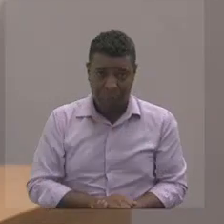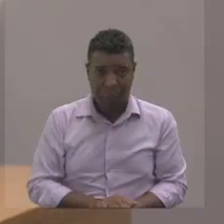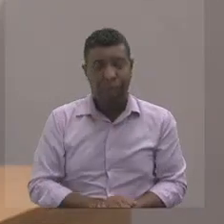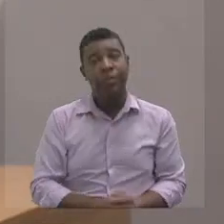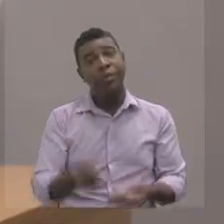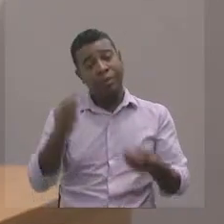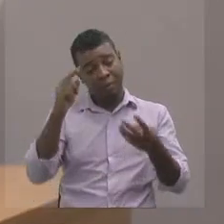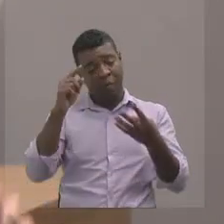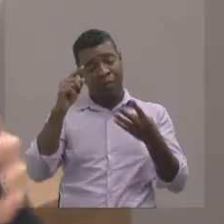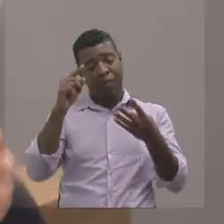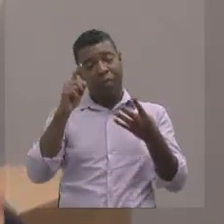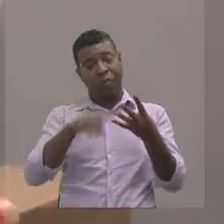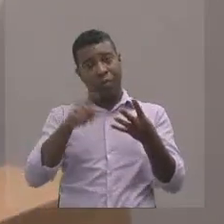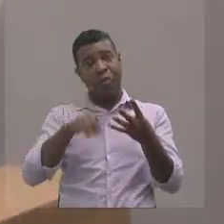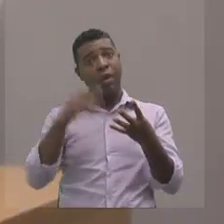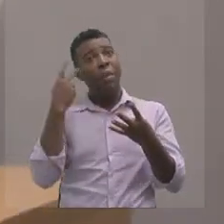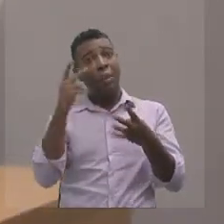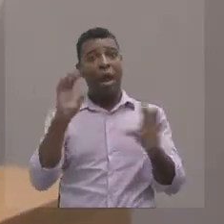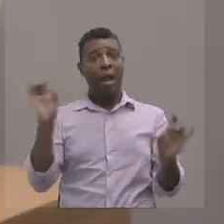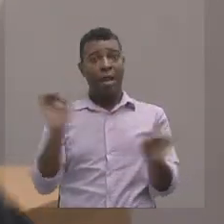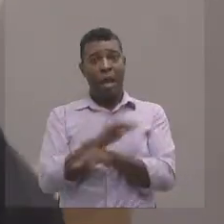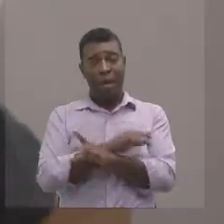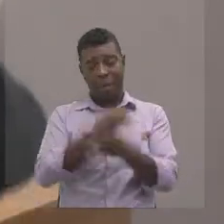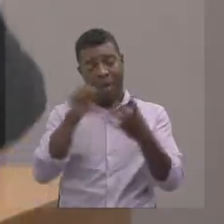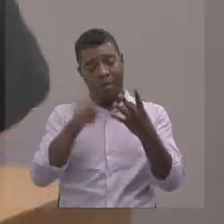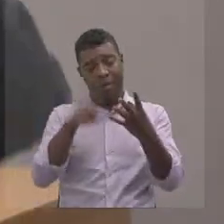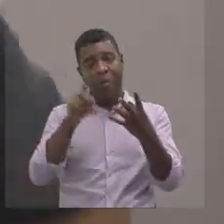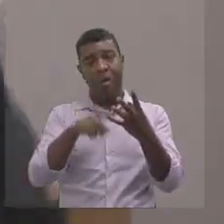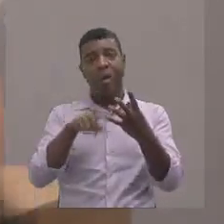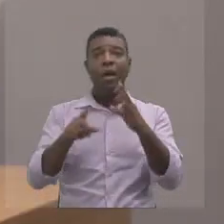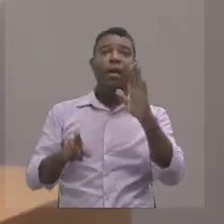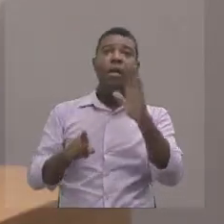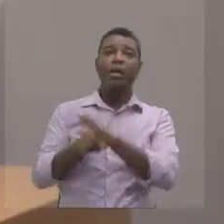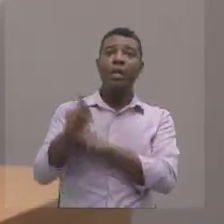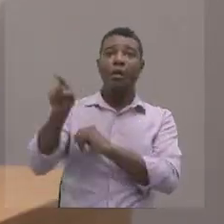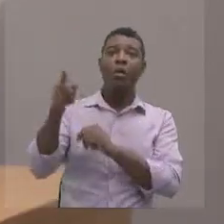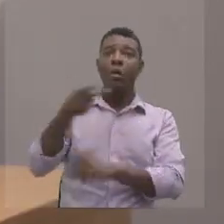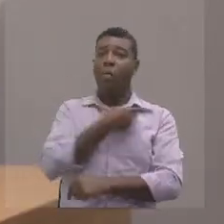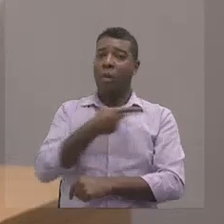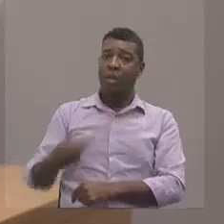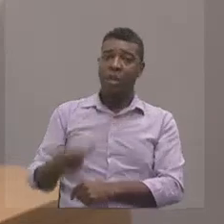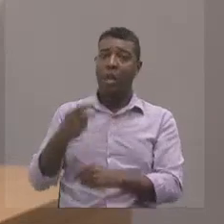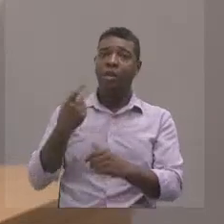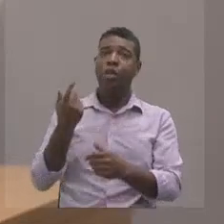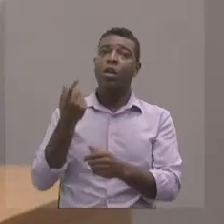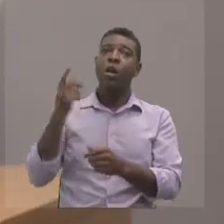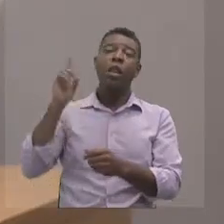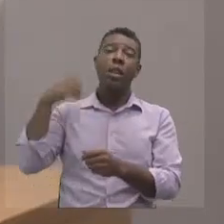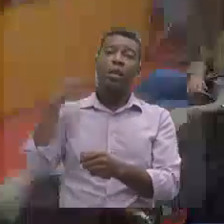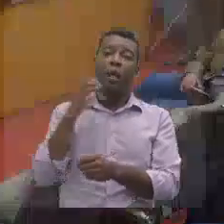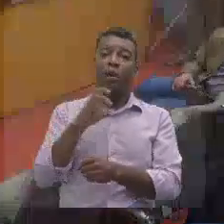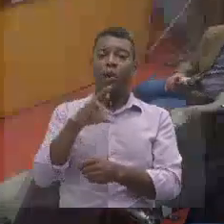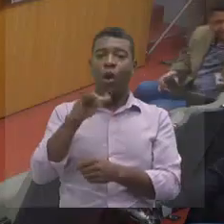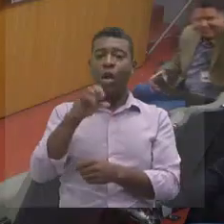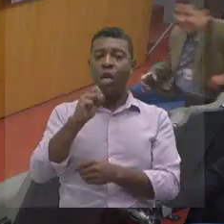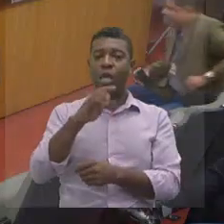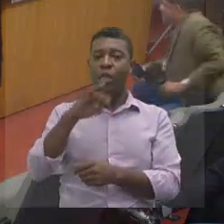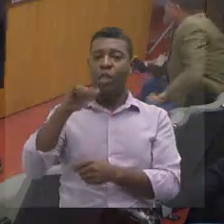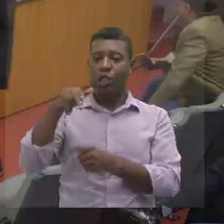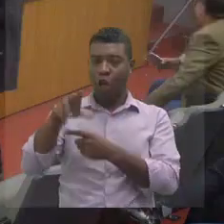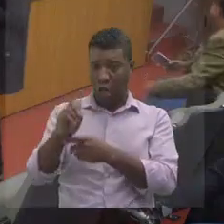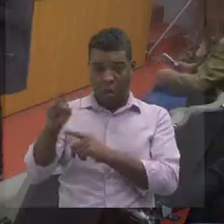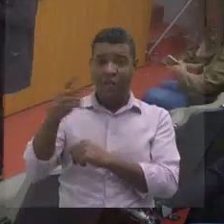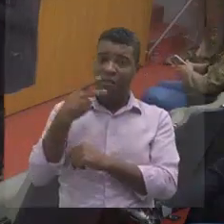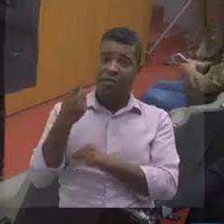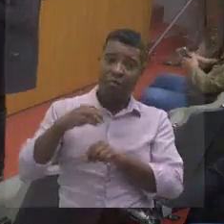podia deixar destacar reforçar que a questão que foi feita pelo presidente da Comissão deputado Cristiano é do escândalo recente